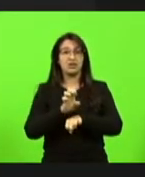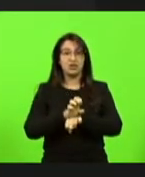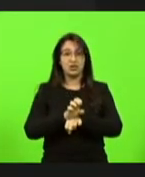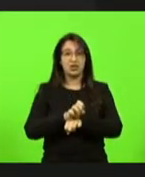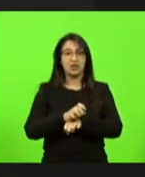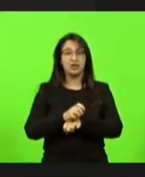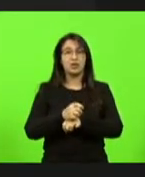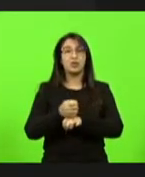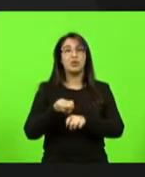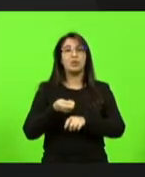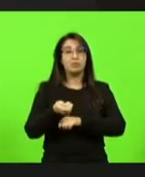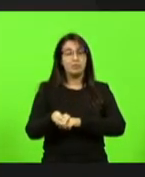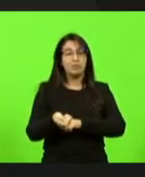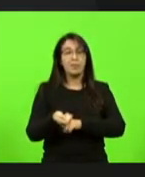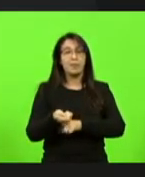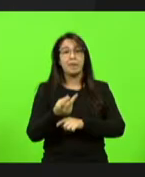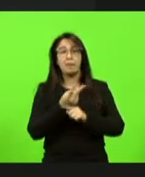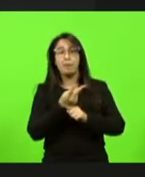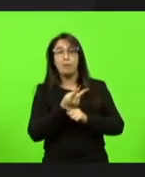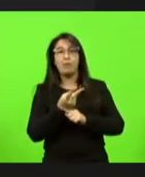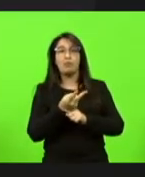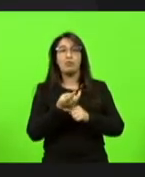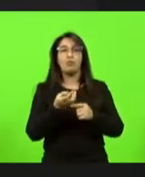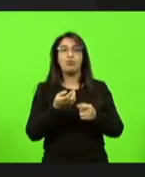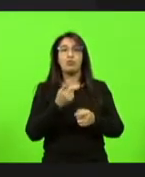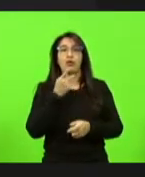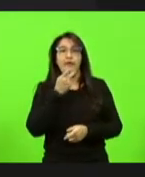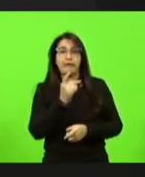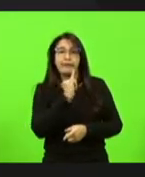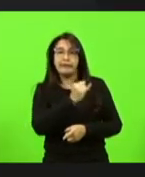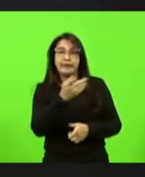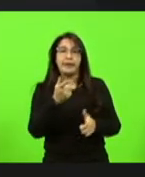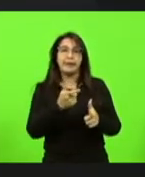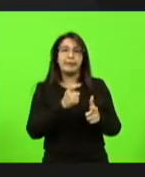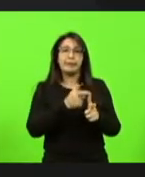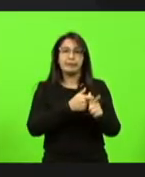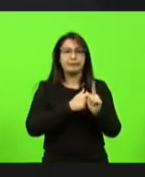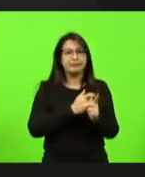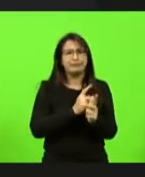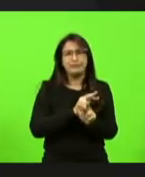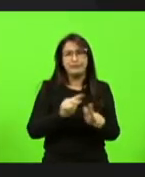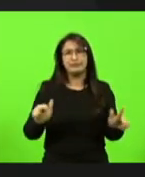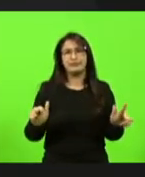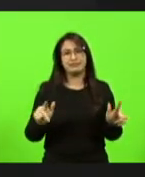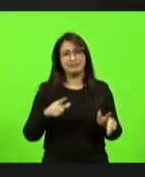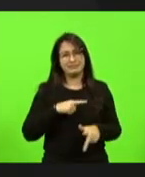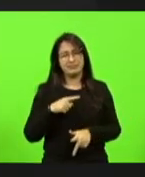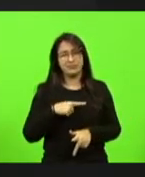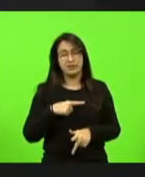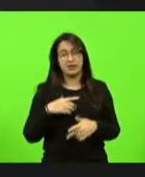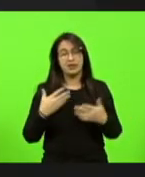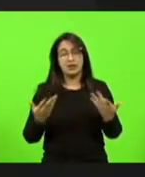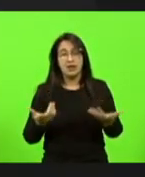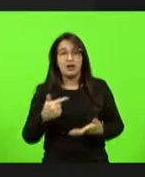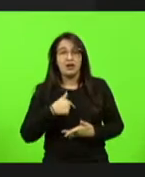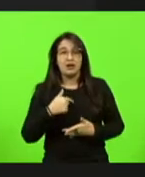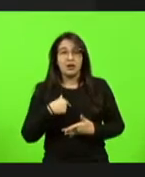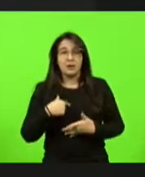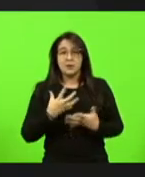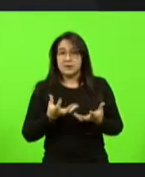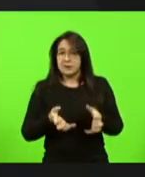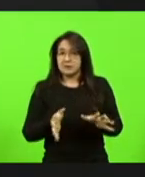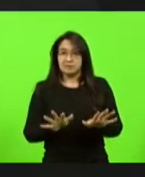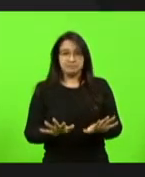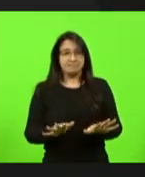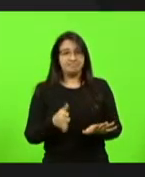mais 10%, além de multa, de juro, de correção monetária. Sabe? Então, realmente, eu estou muito indignado com esse